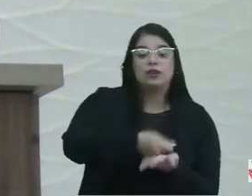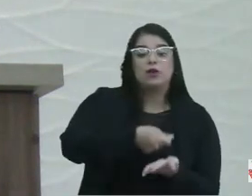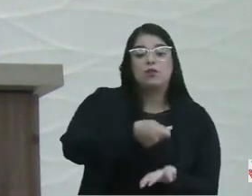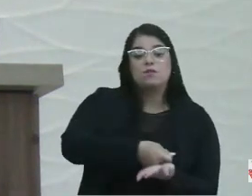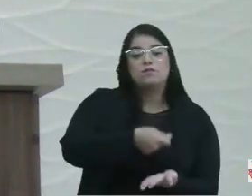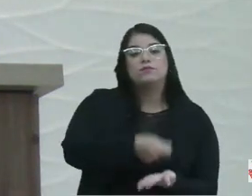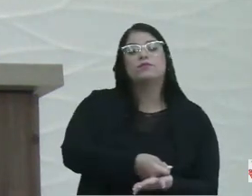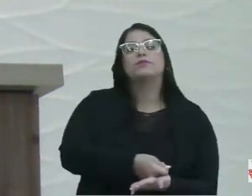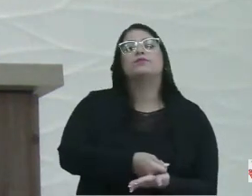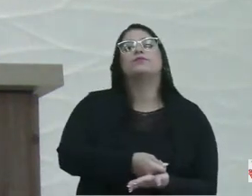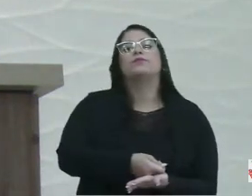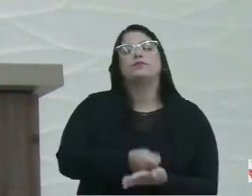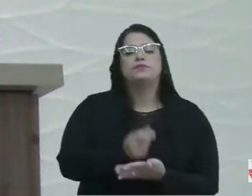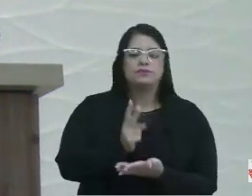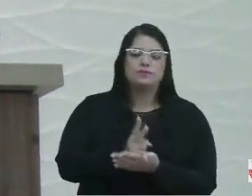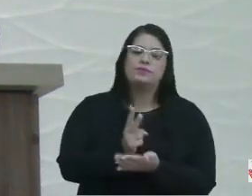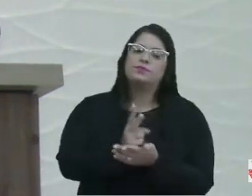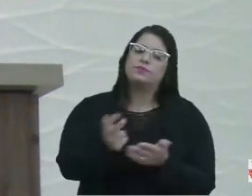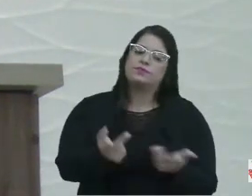como estamos cobrando